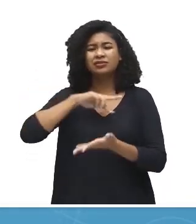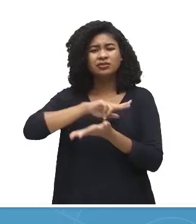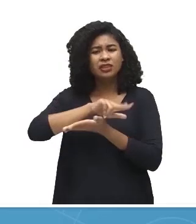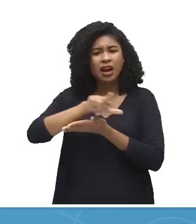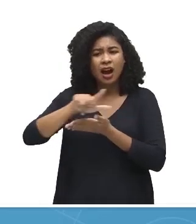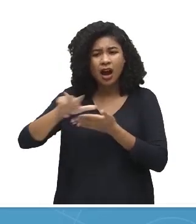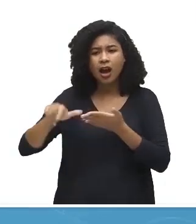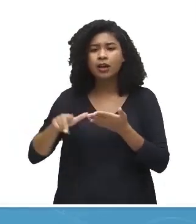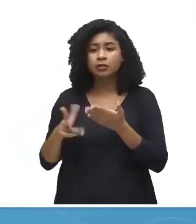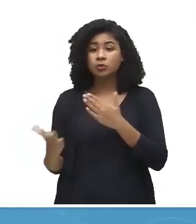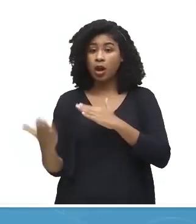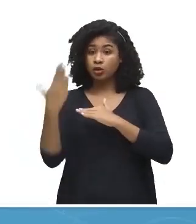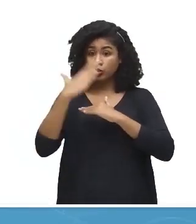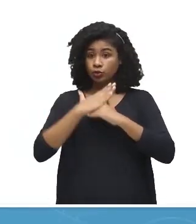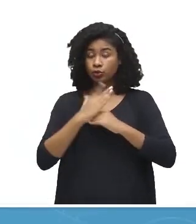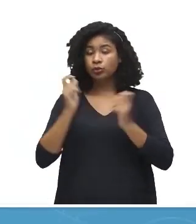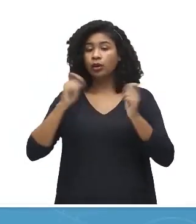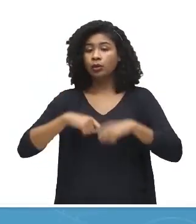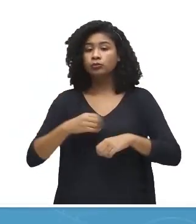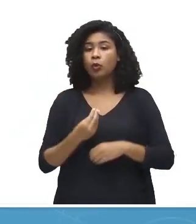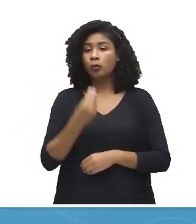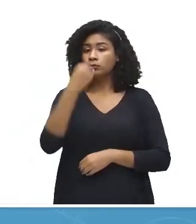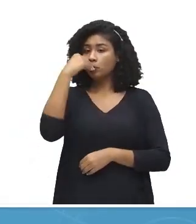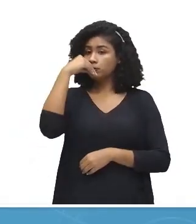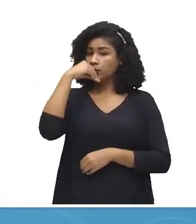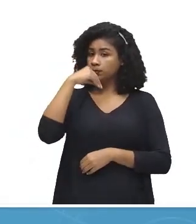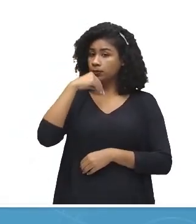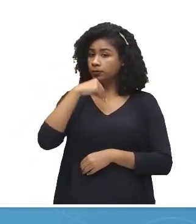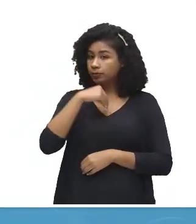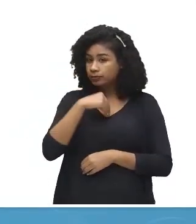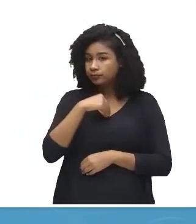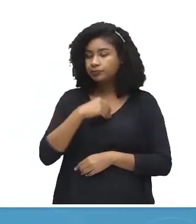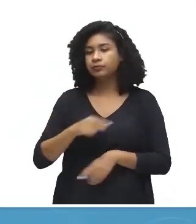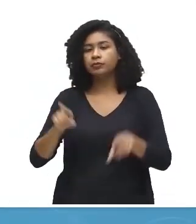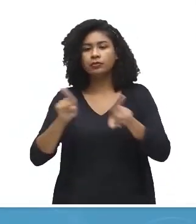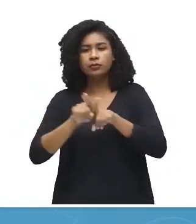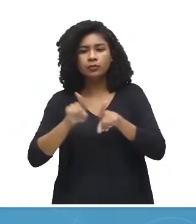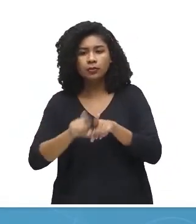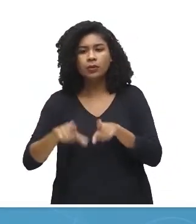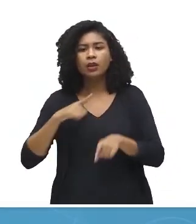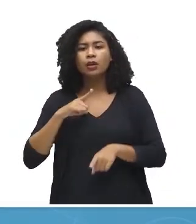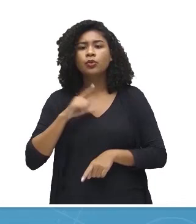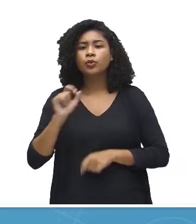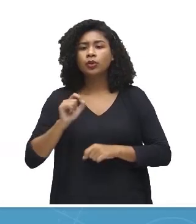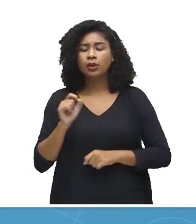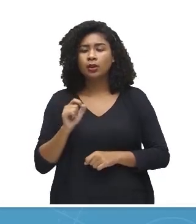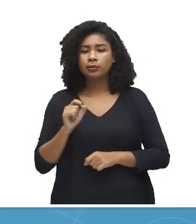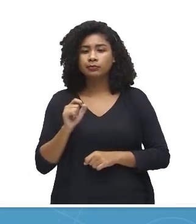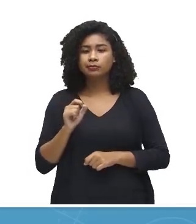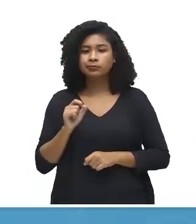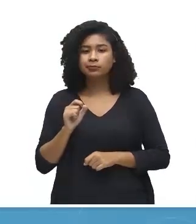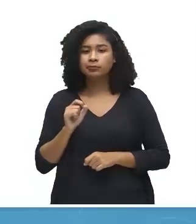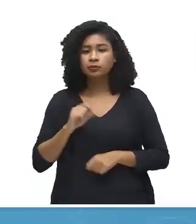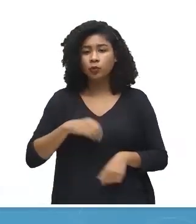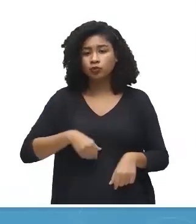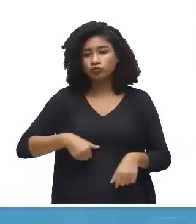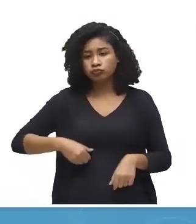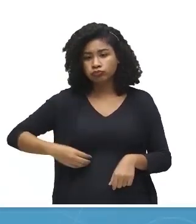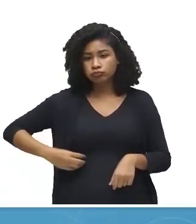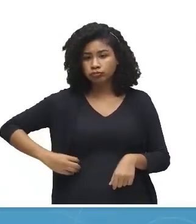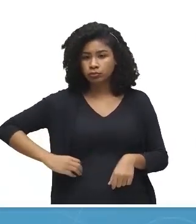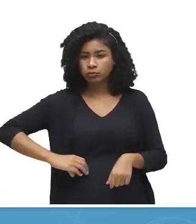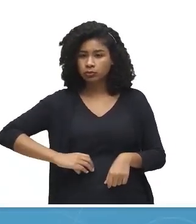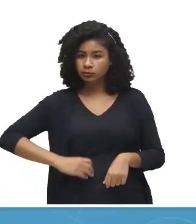nossa primeira digestão ali da nossa boca. Temos também no nosso estômago a produção do muco para